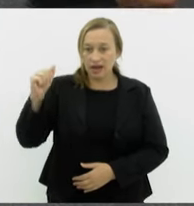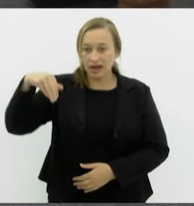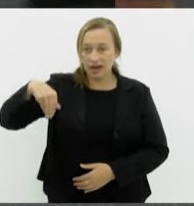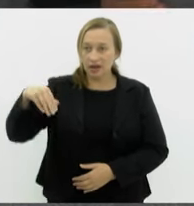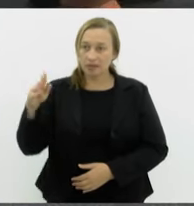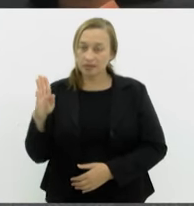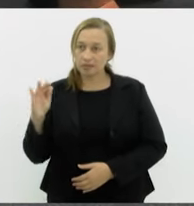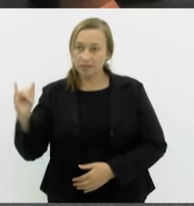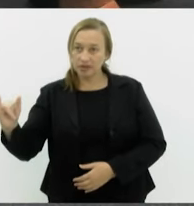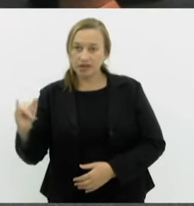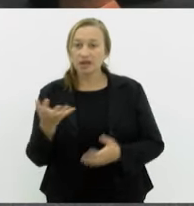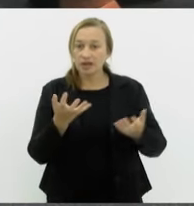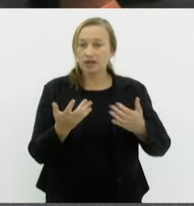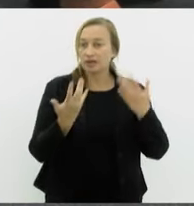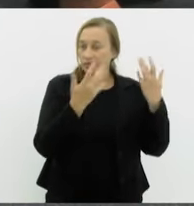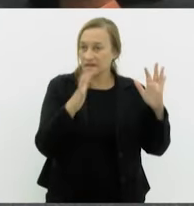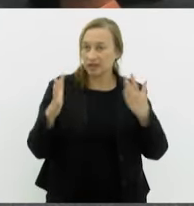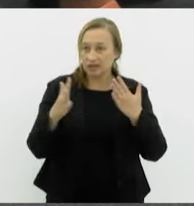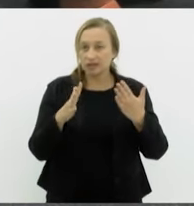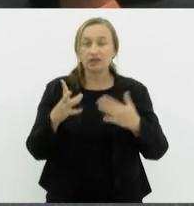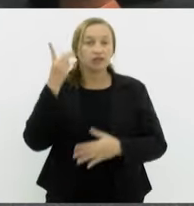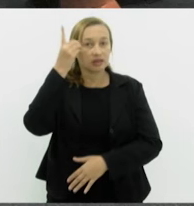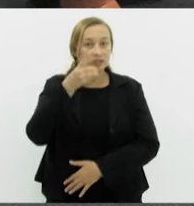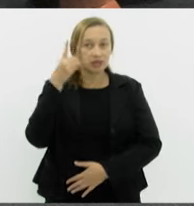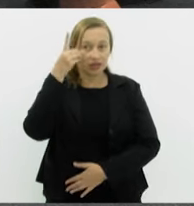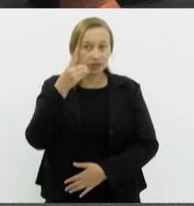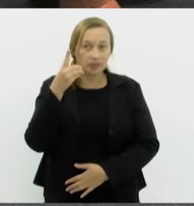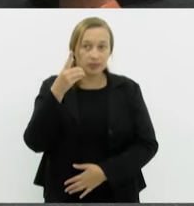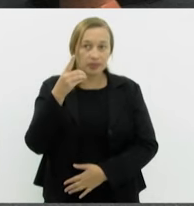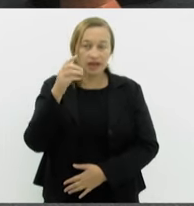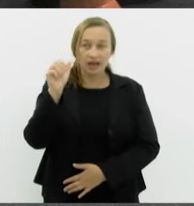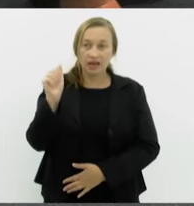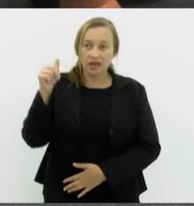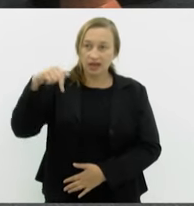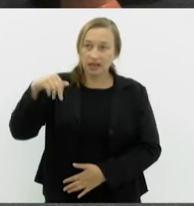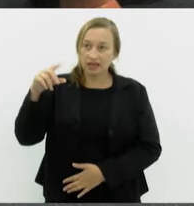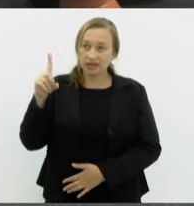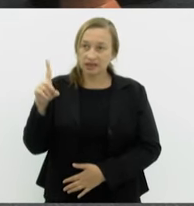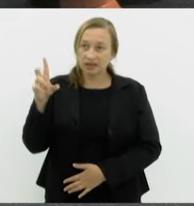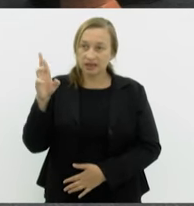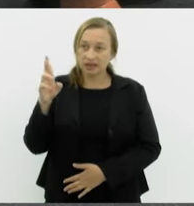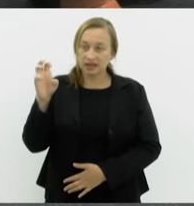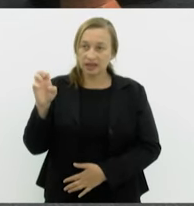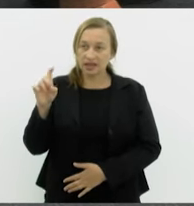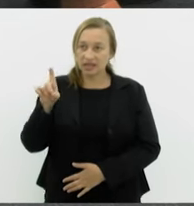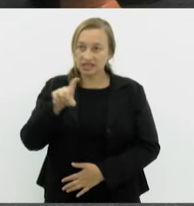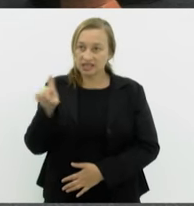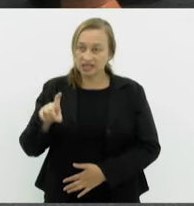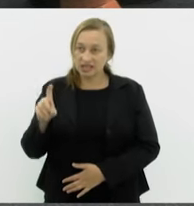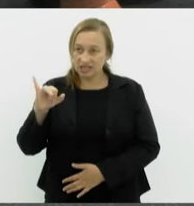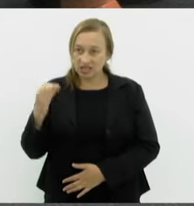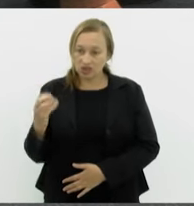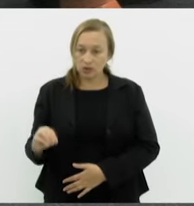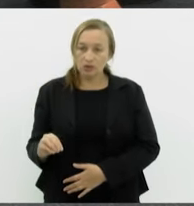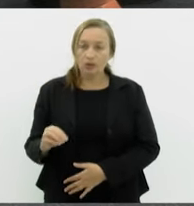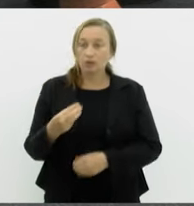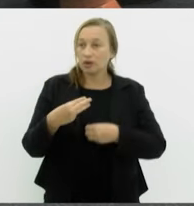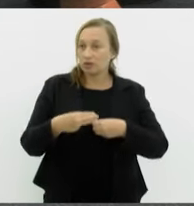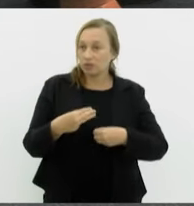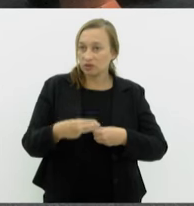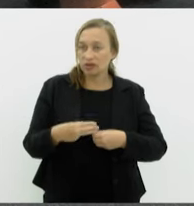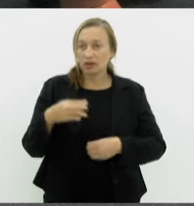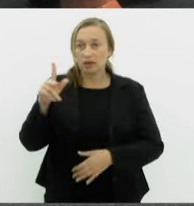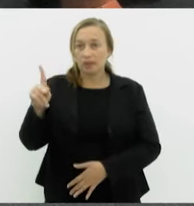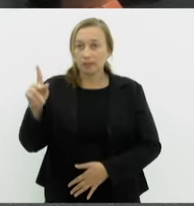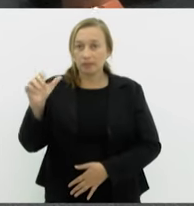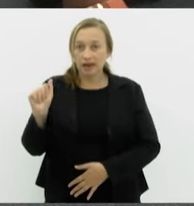parabenizar essa proposição do deputado Andrezinho, porque uma escola de agroecologia para o município de